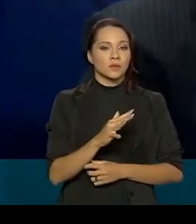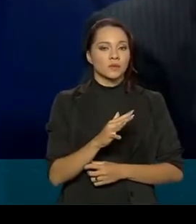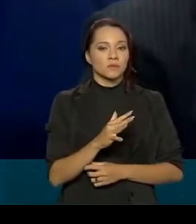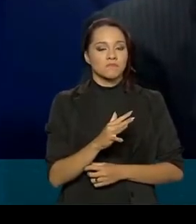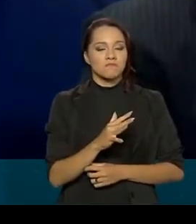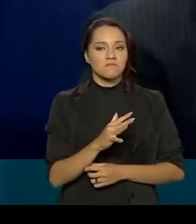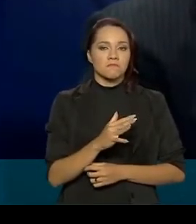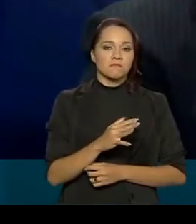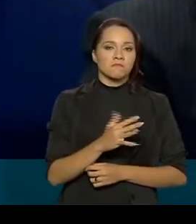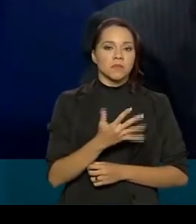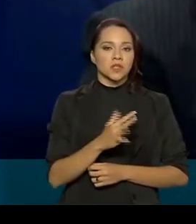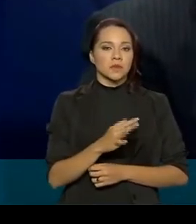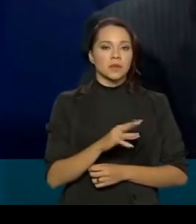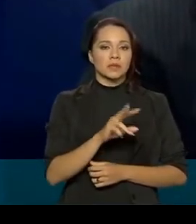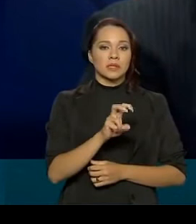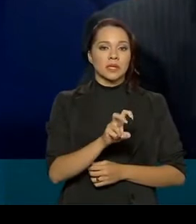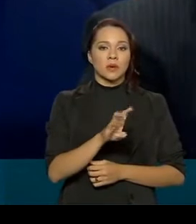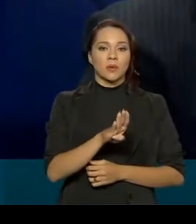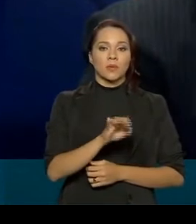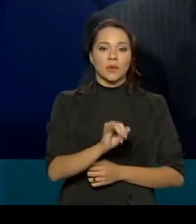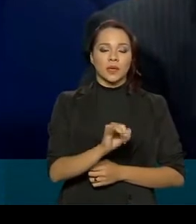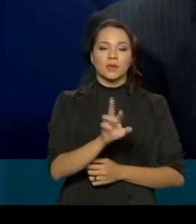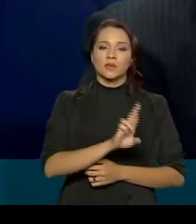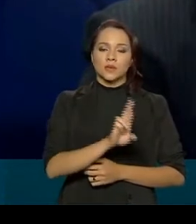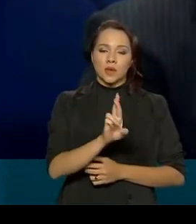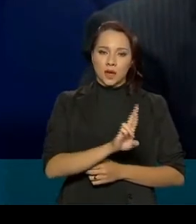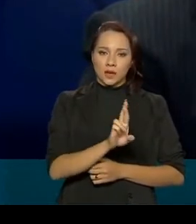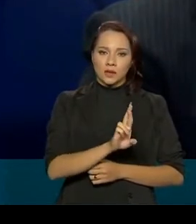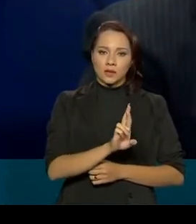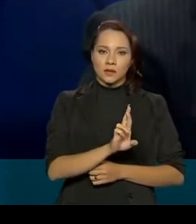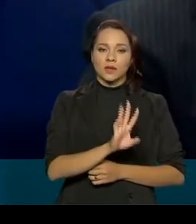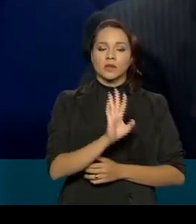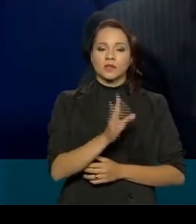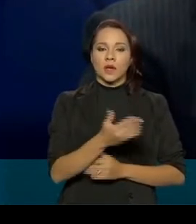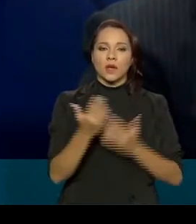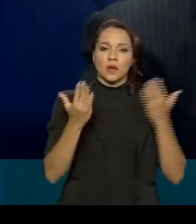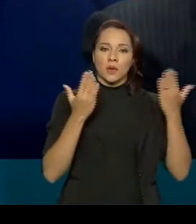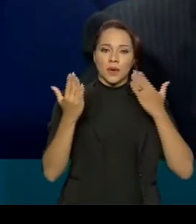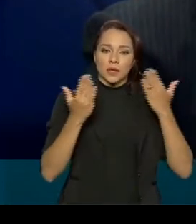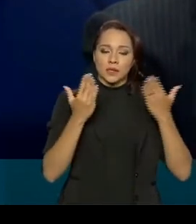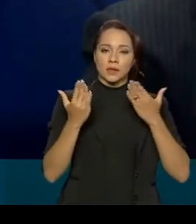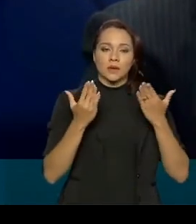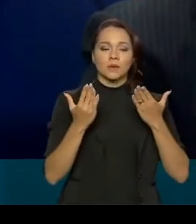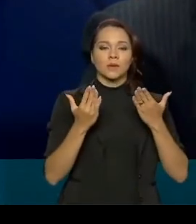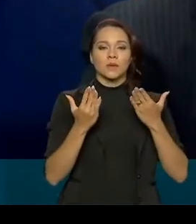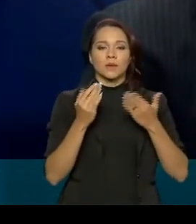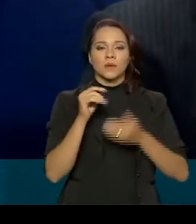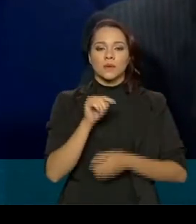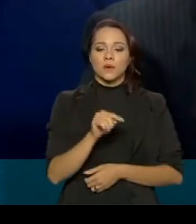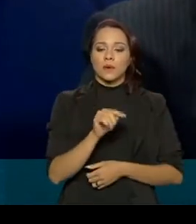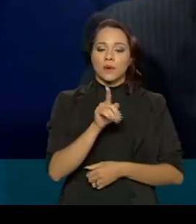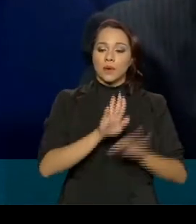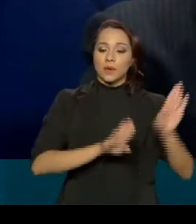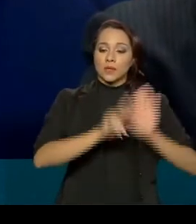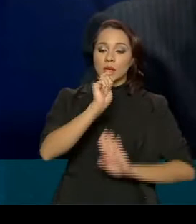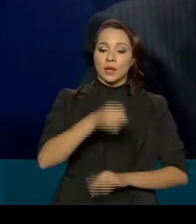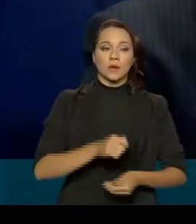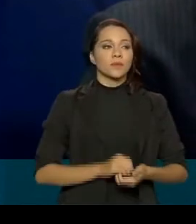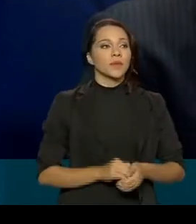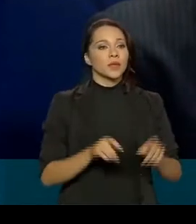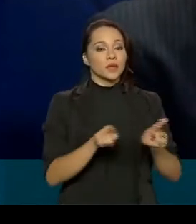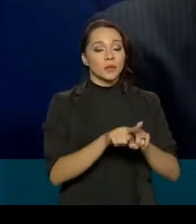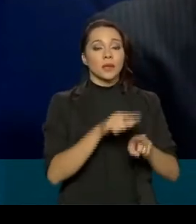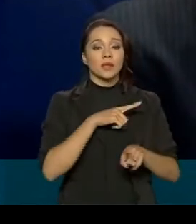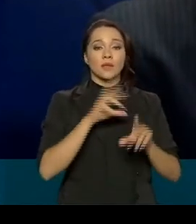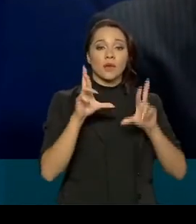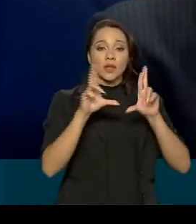de cerca de 5 bilhões de reais em relação a esse leilão. Temos aí o